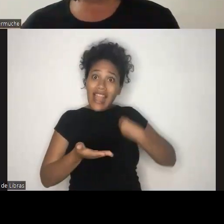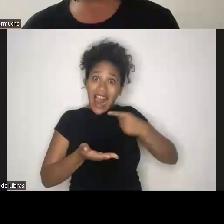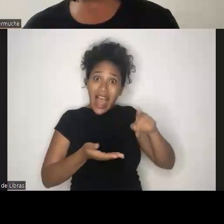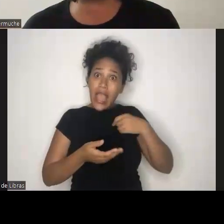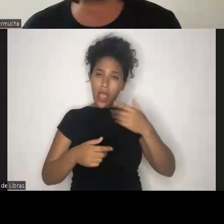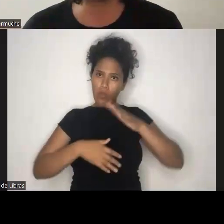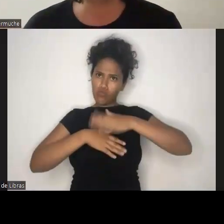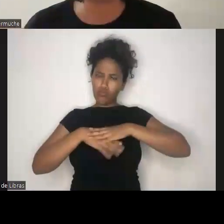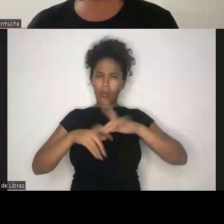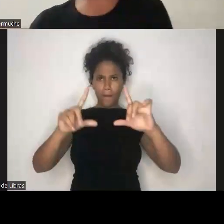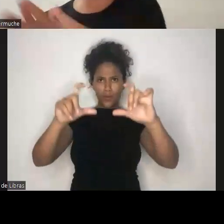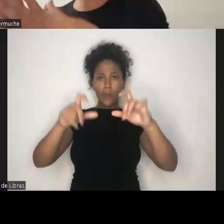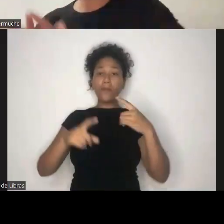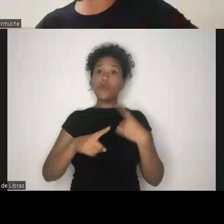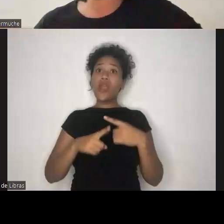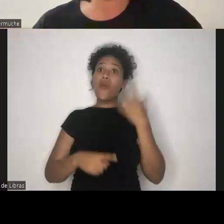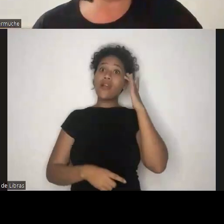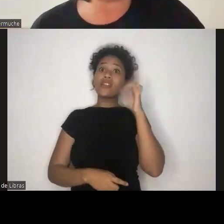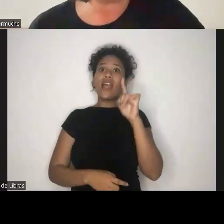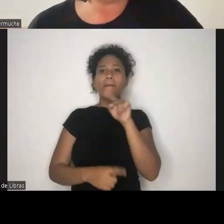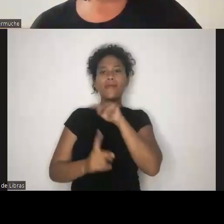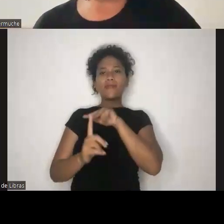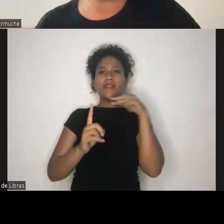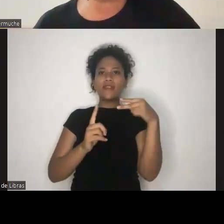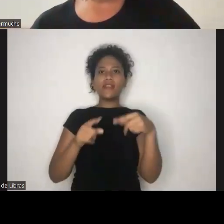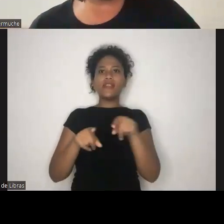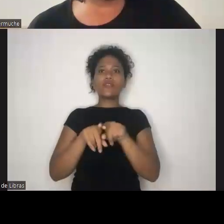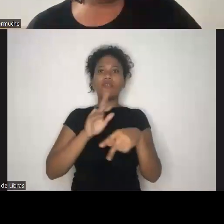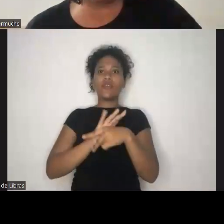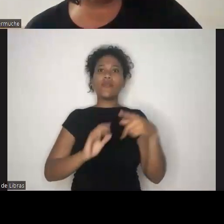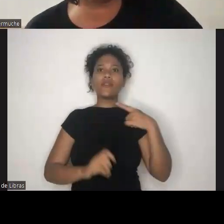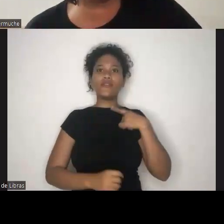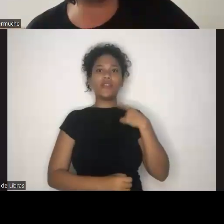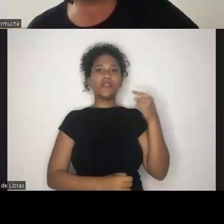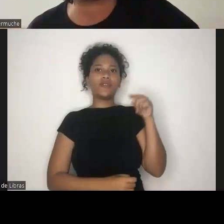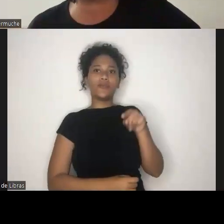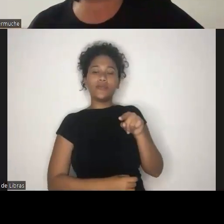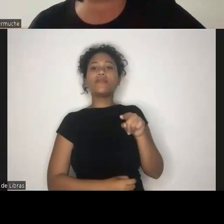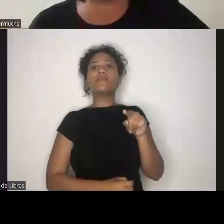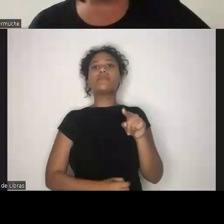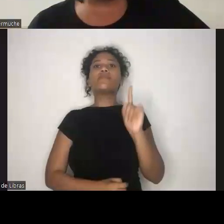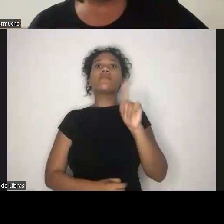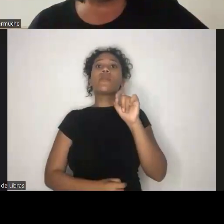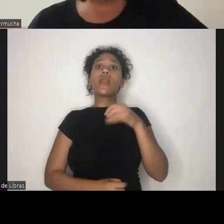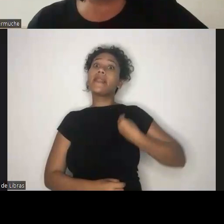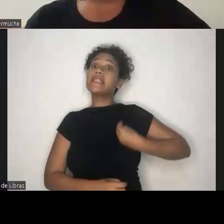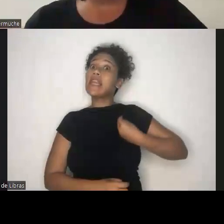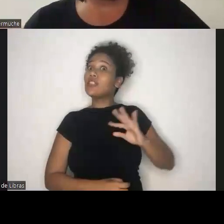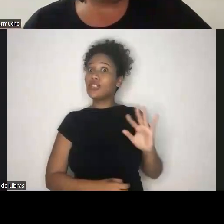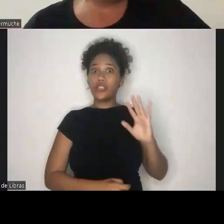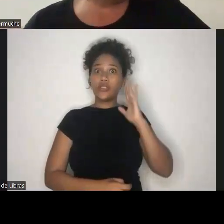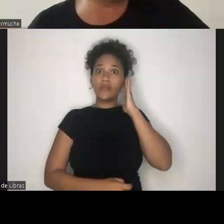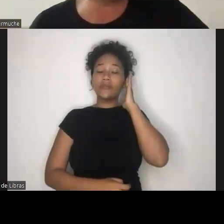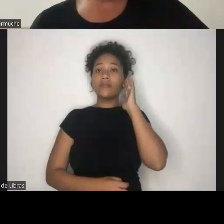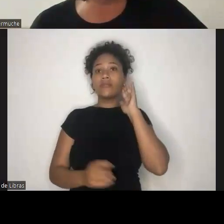eu acho que é muito naquela perspectiva de você levantar a bunda da cadeira e estar presente na no processo